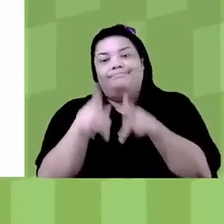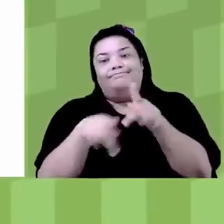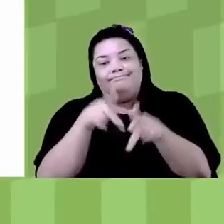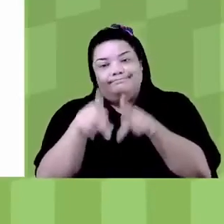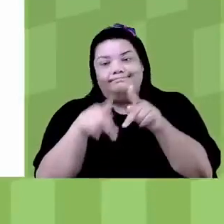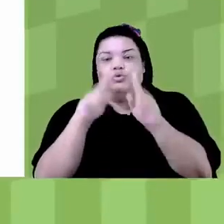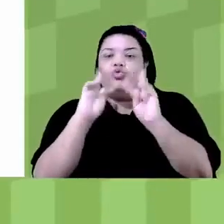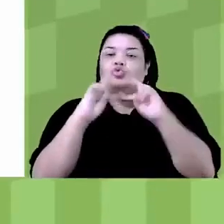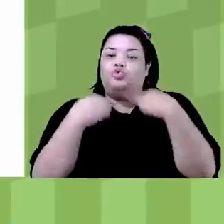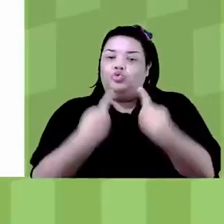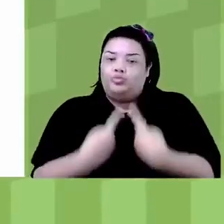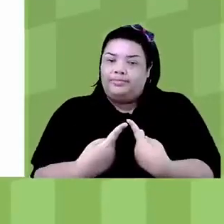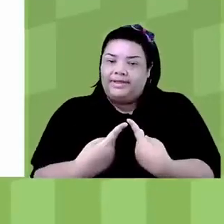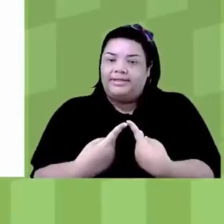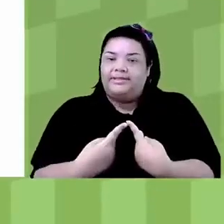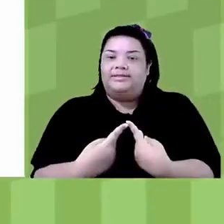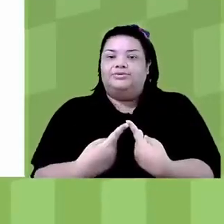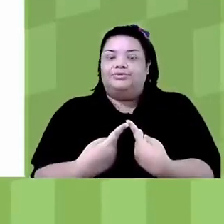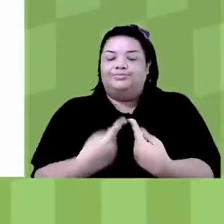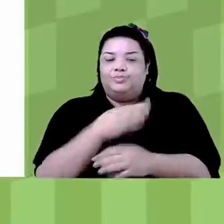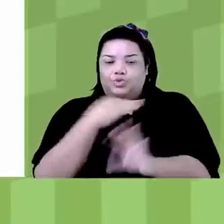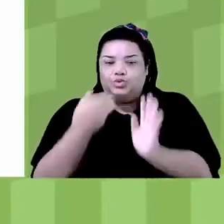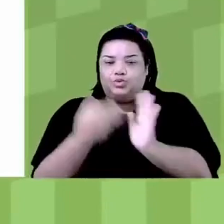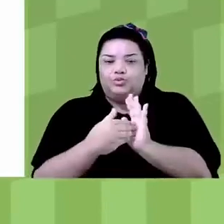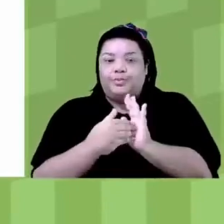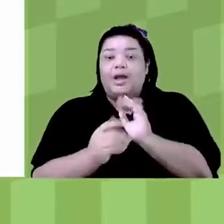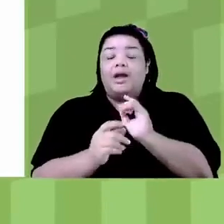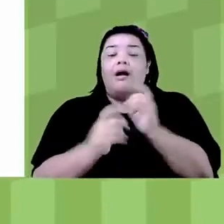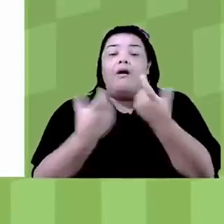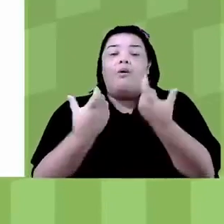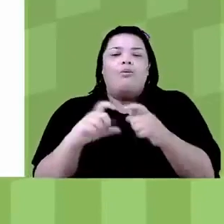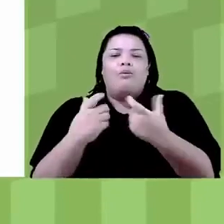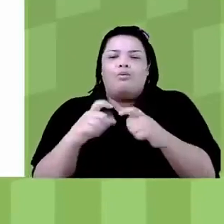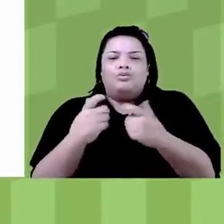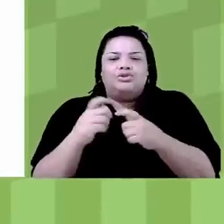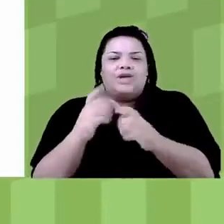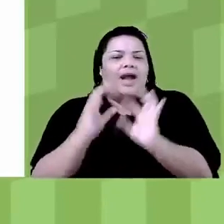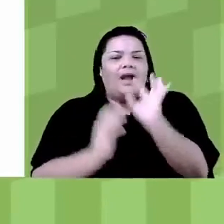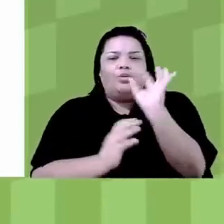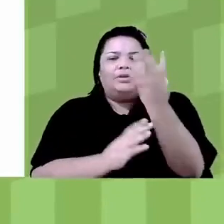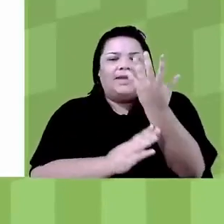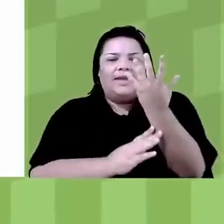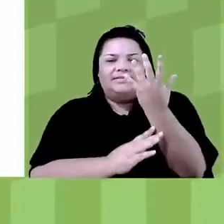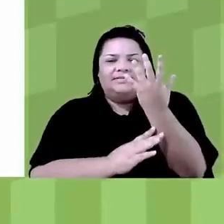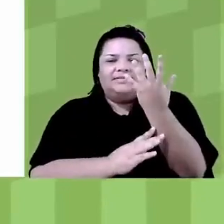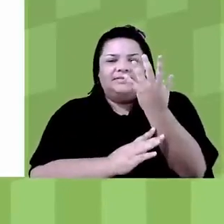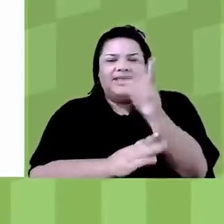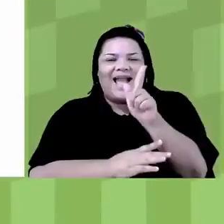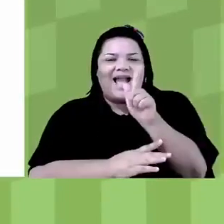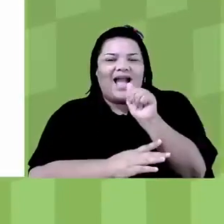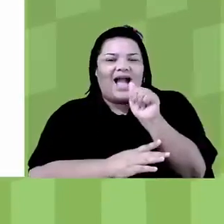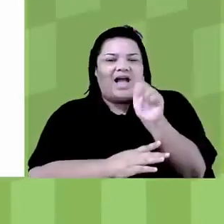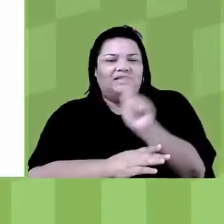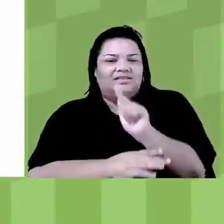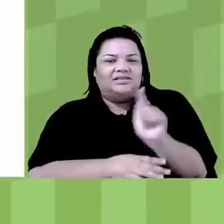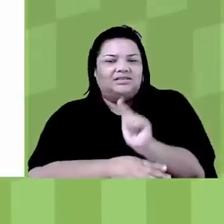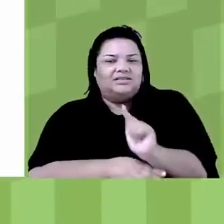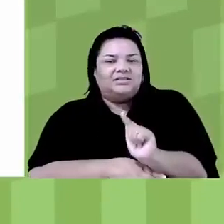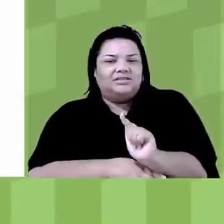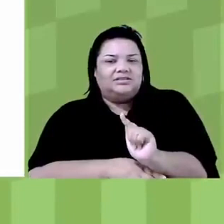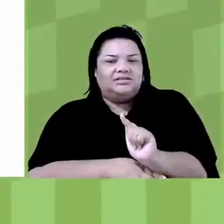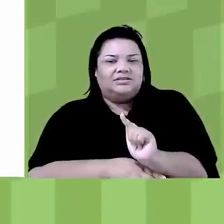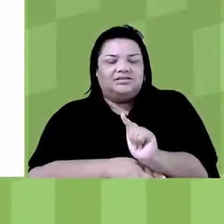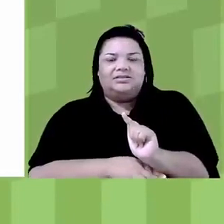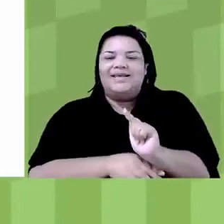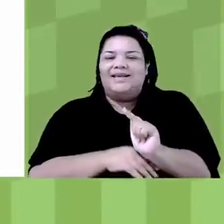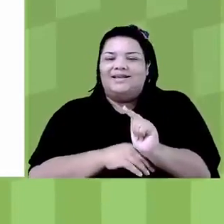Então, e da onde vêm os gases de efeito estufa? Essa imagem, ela mostra as emissões globais de